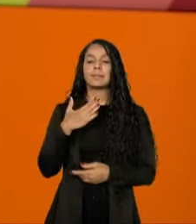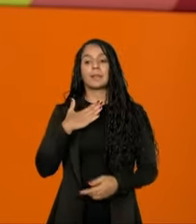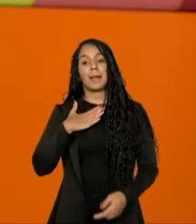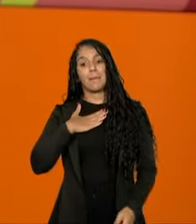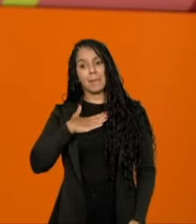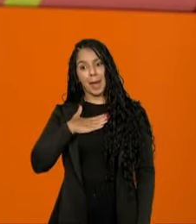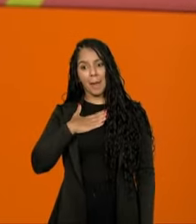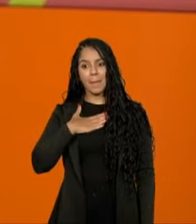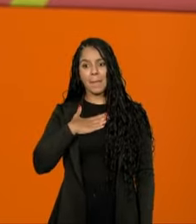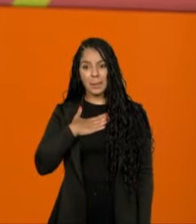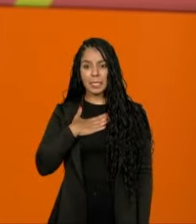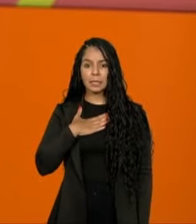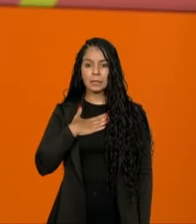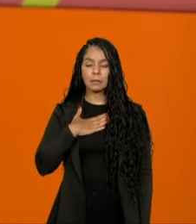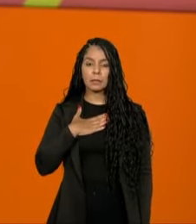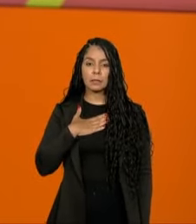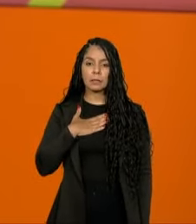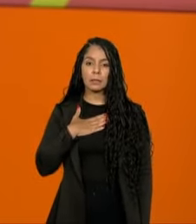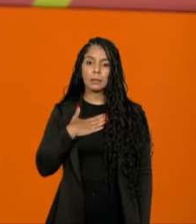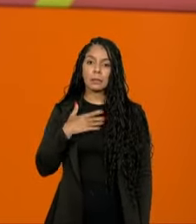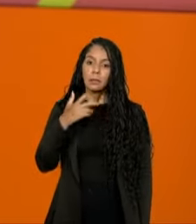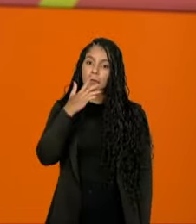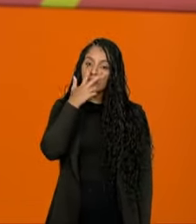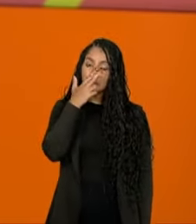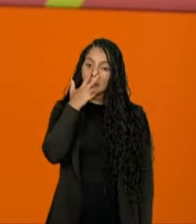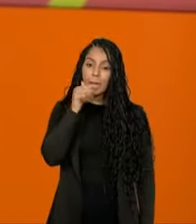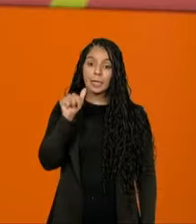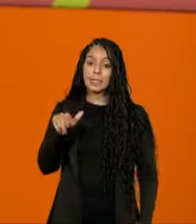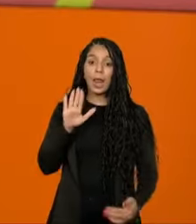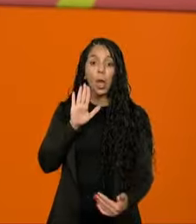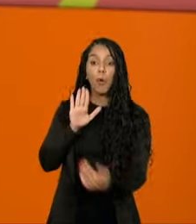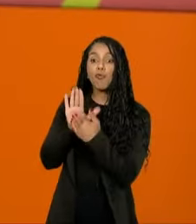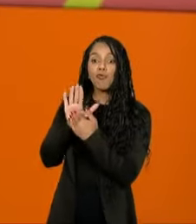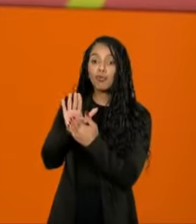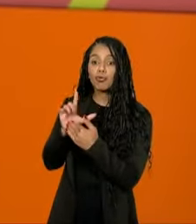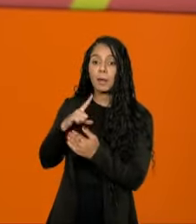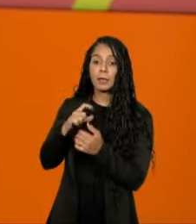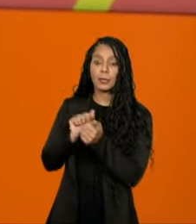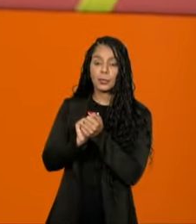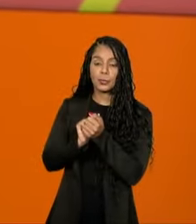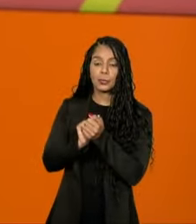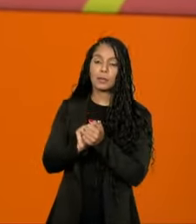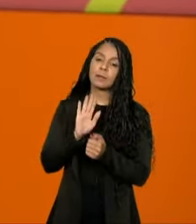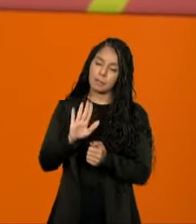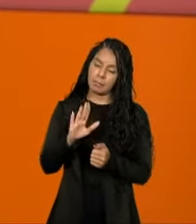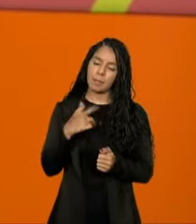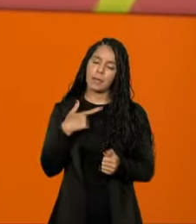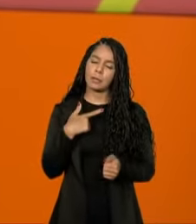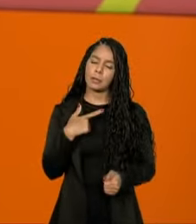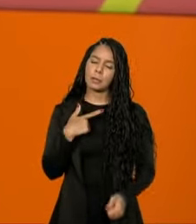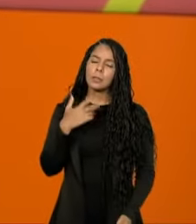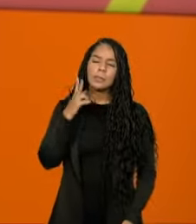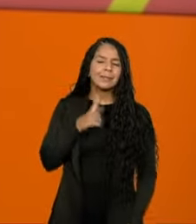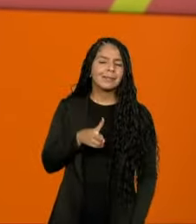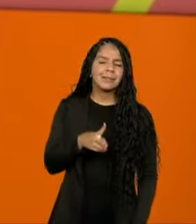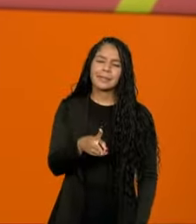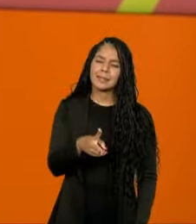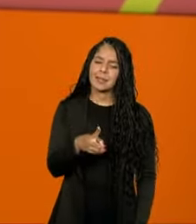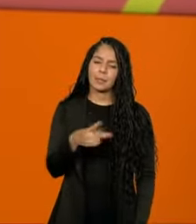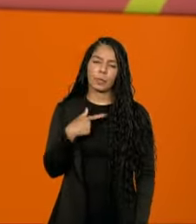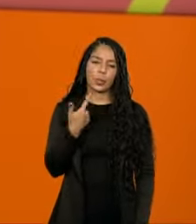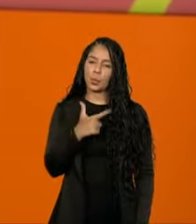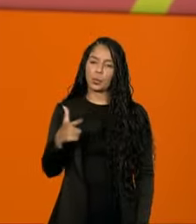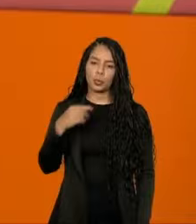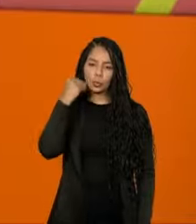mim, é como se ela fosse a última que estava ali ainda, né? Mas, por outro lado, eu não tive